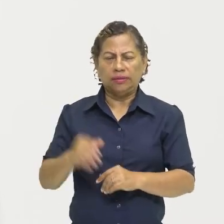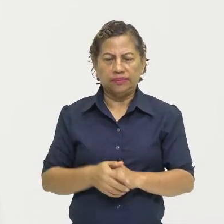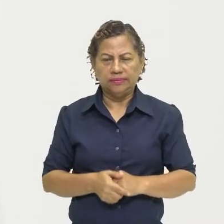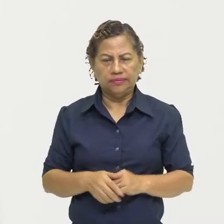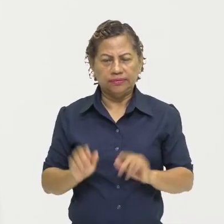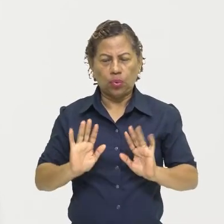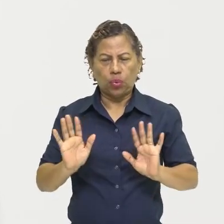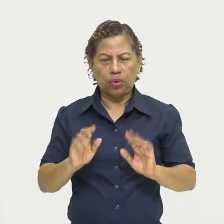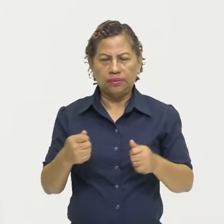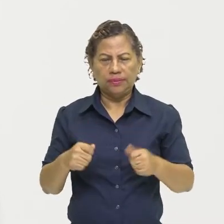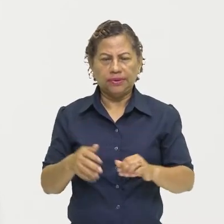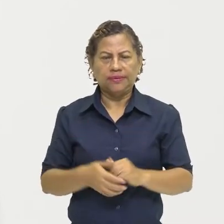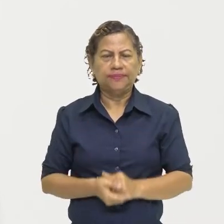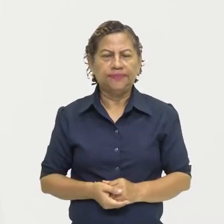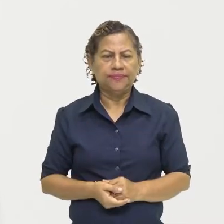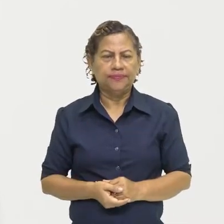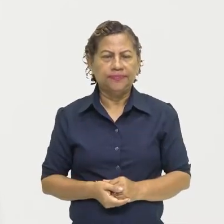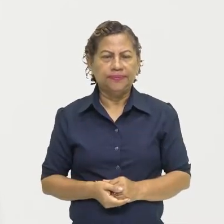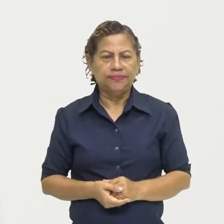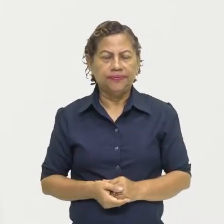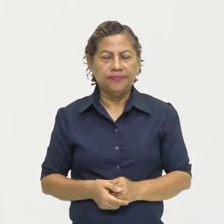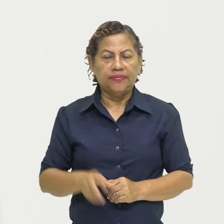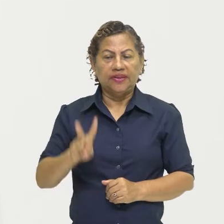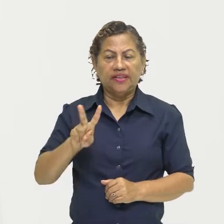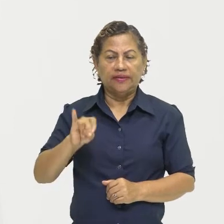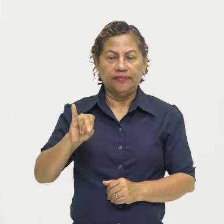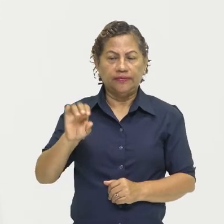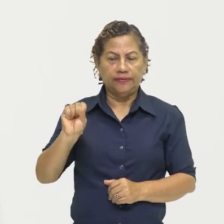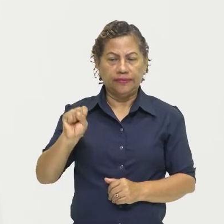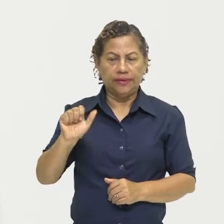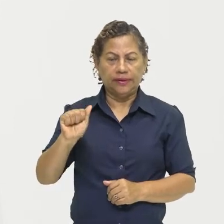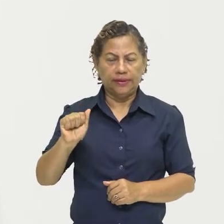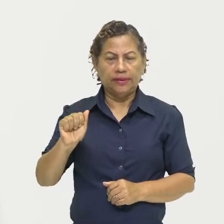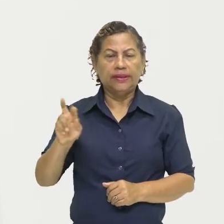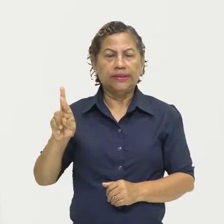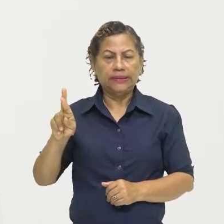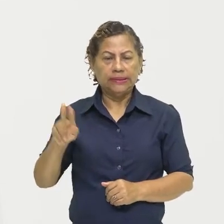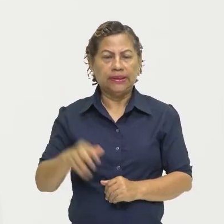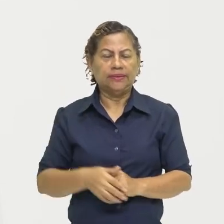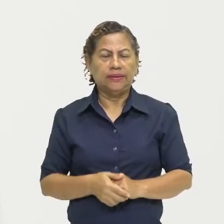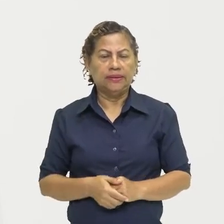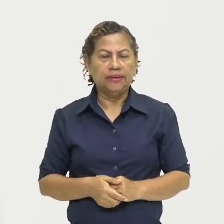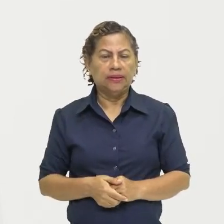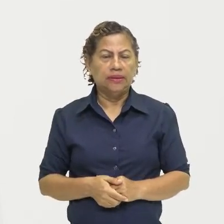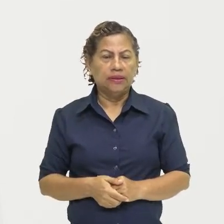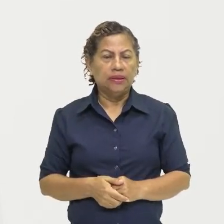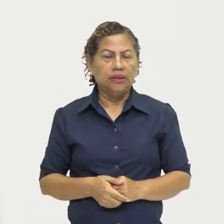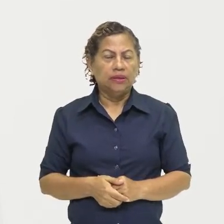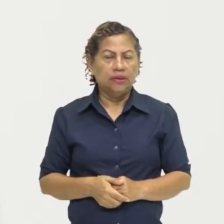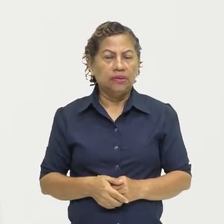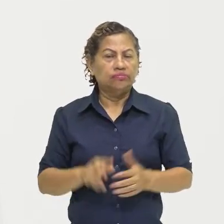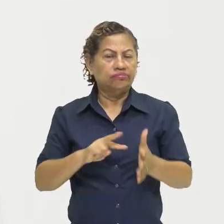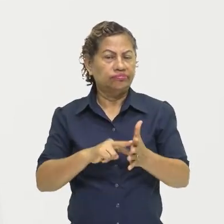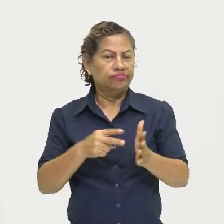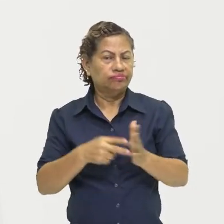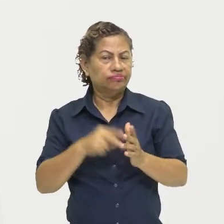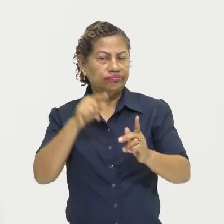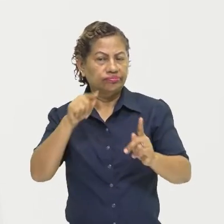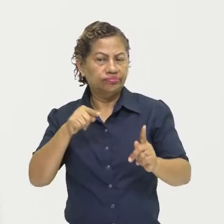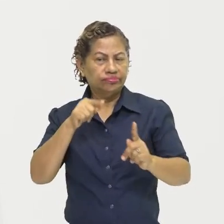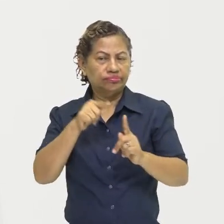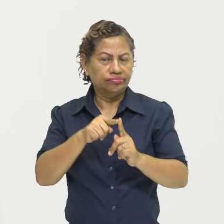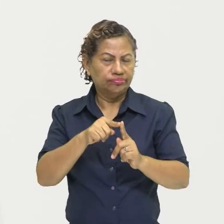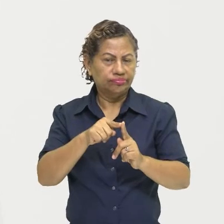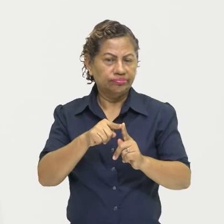visar, com o sentido de objetivo, né, ele não precisa da